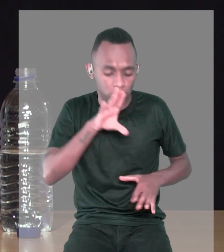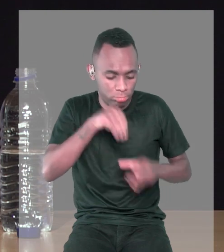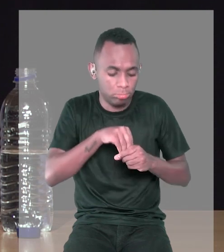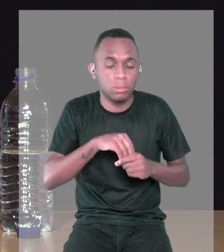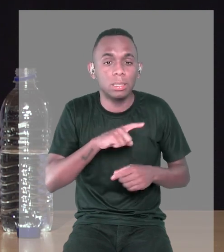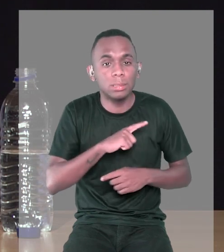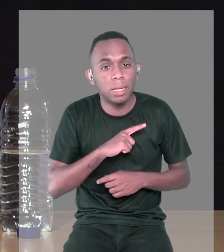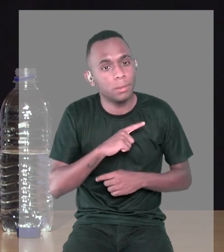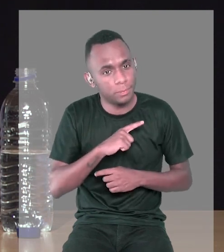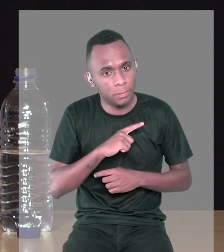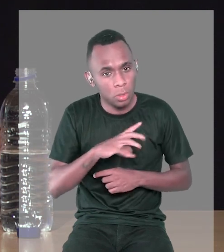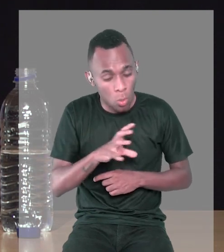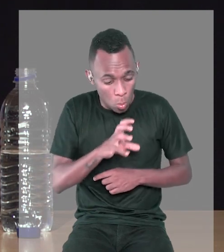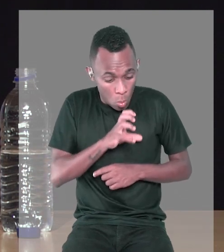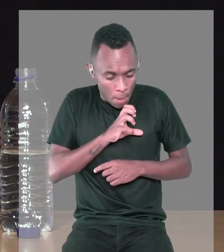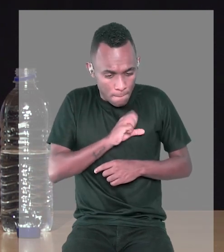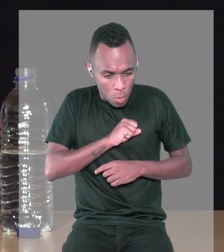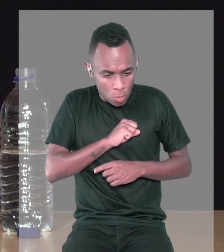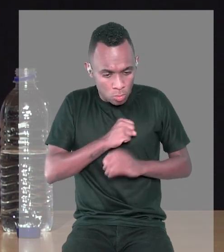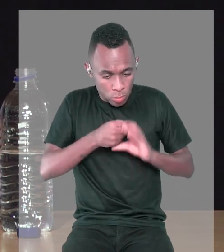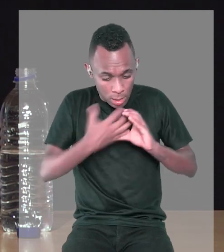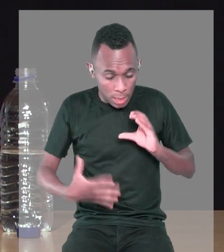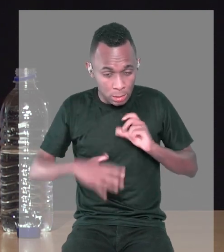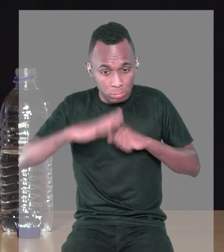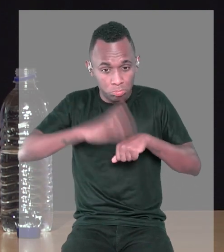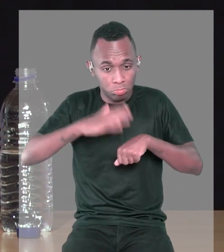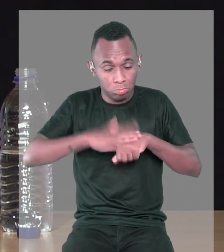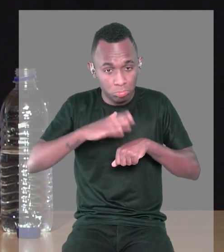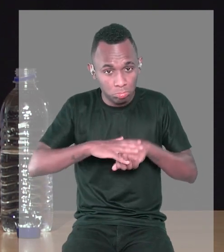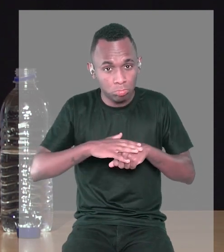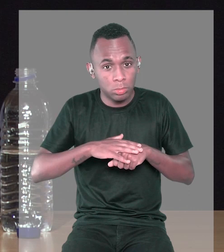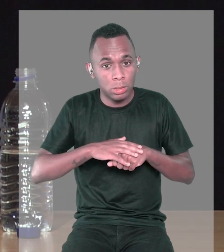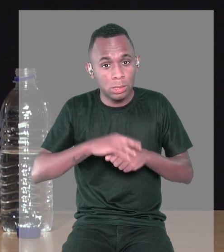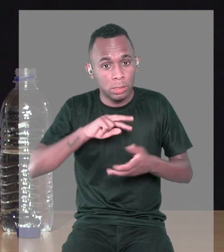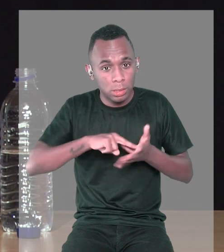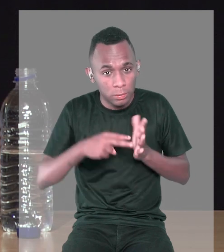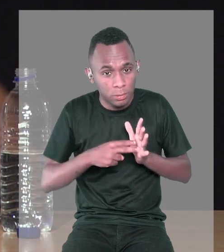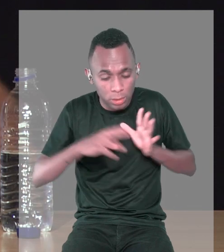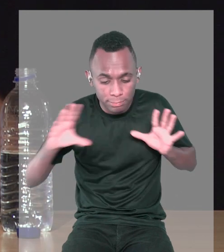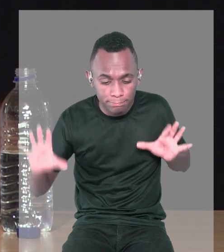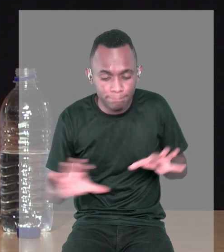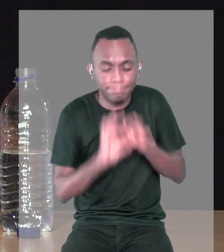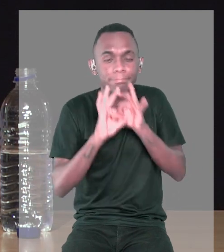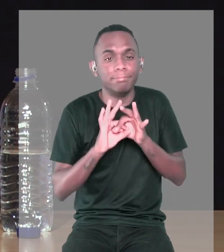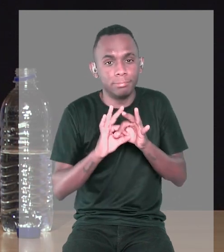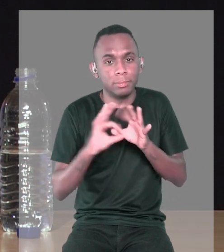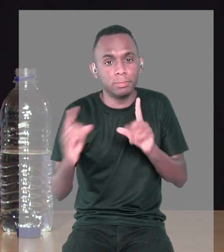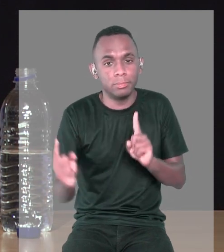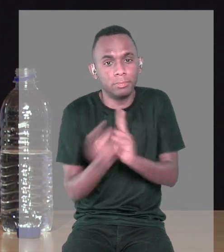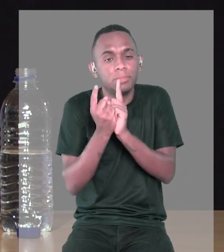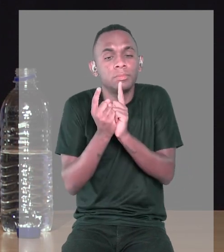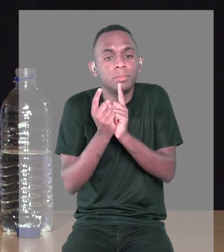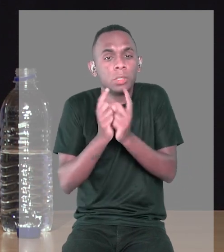romantismo. O amor é singular e, mais ainda, o amor é o que nos singulariza.